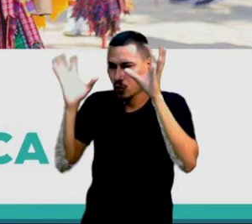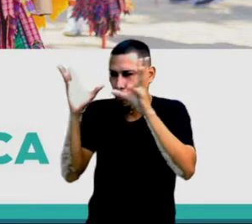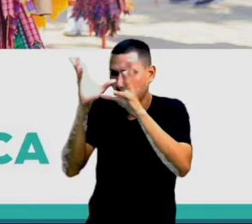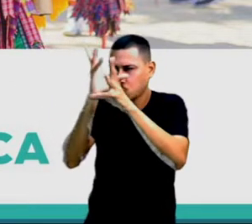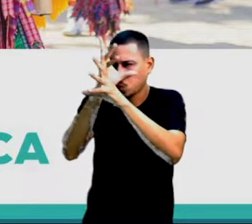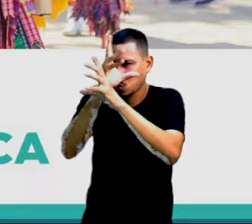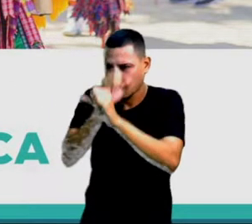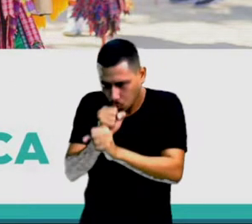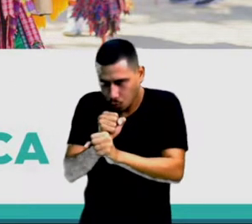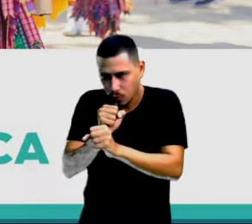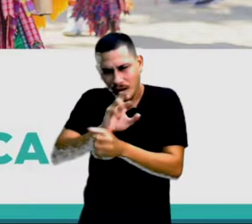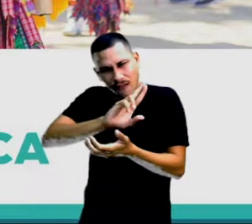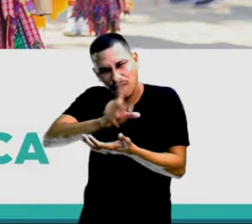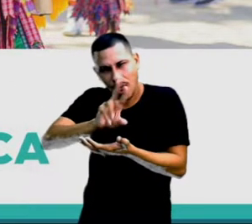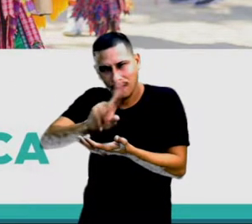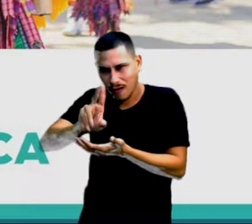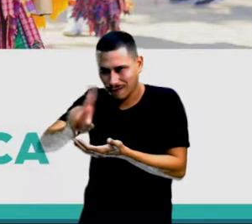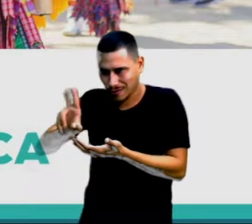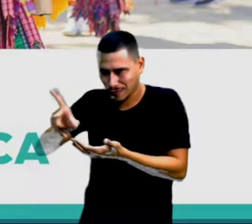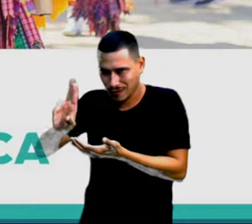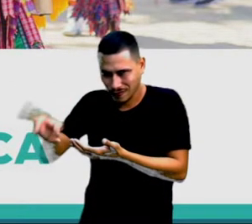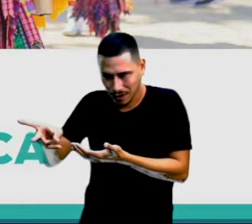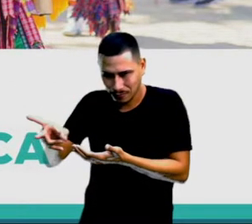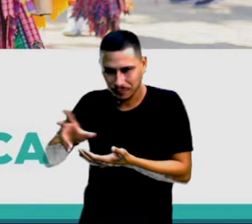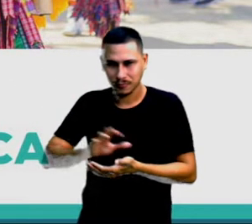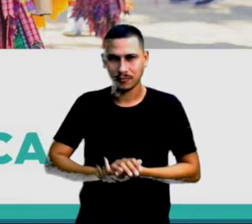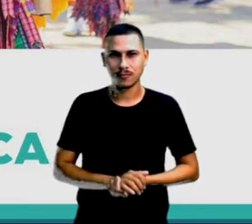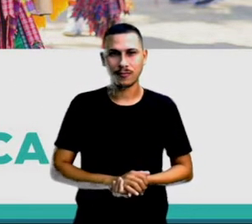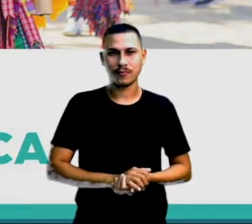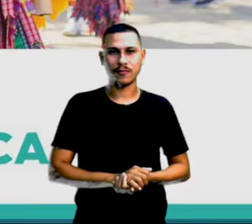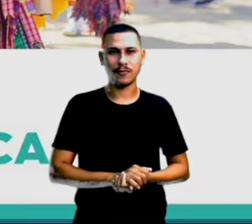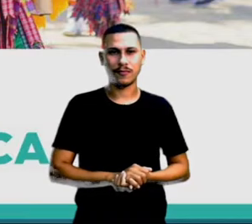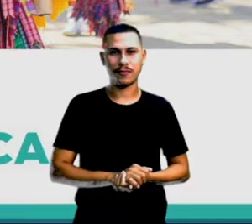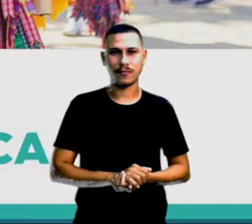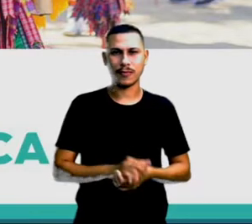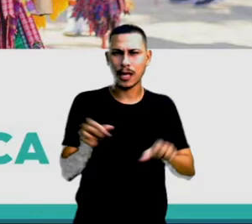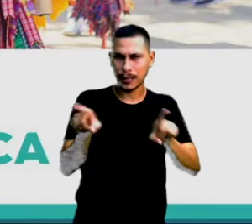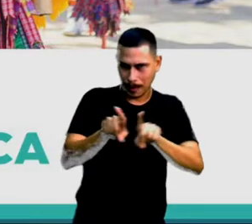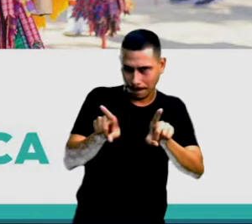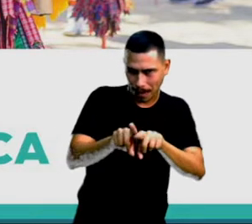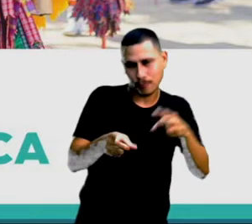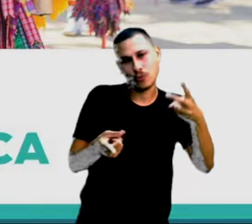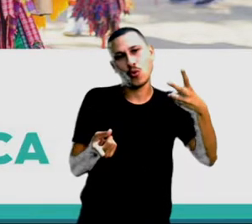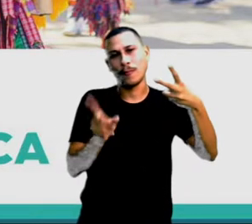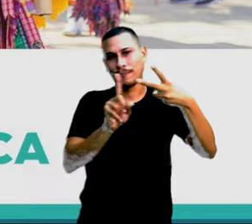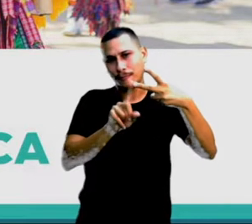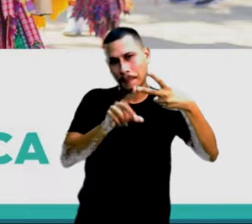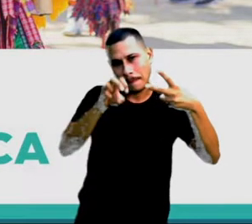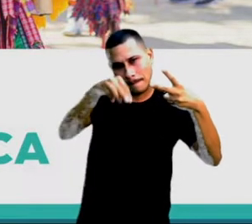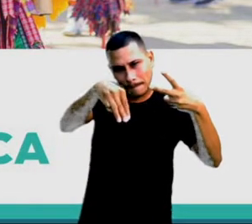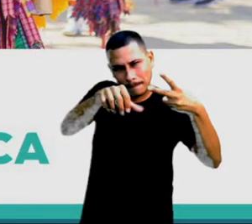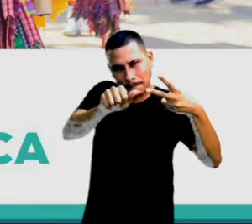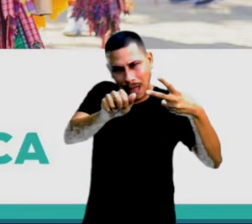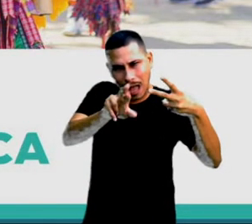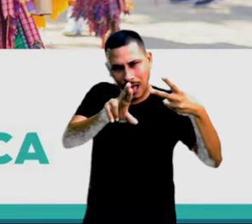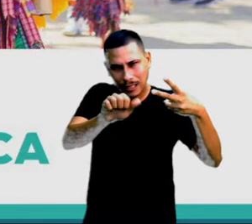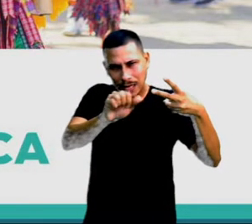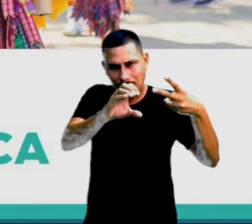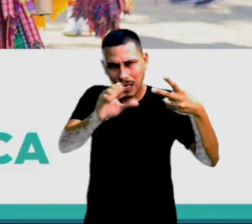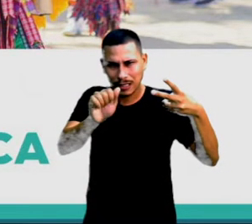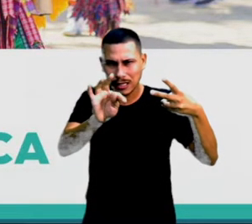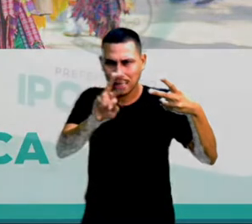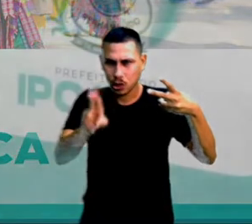São vários caboclos aqui. E aqui embaixo a gente tem o maracatu de baque virado, que é esse maracatu que tem a